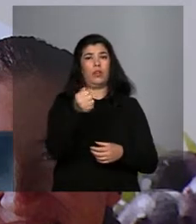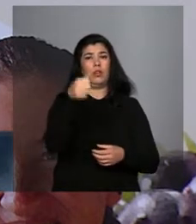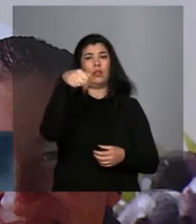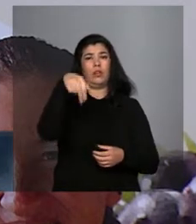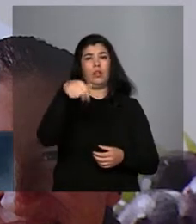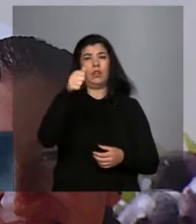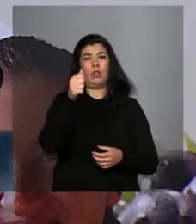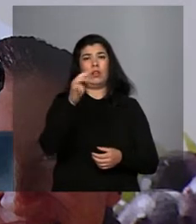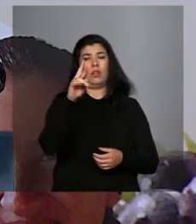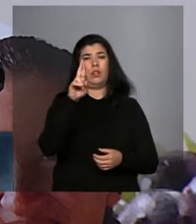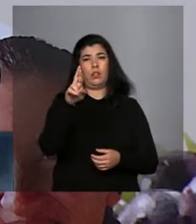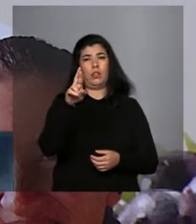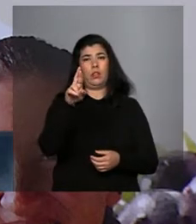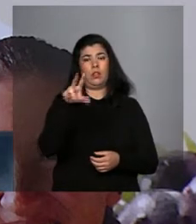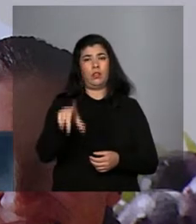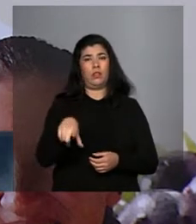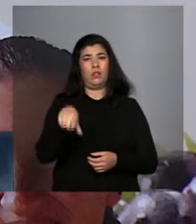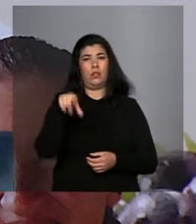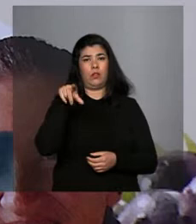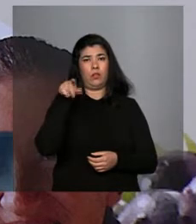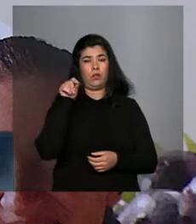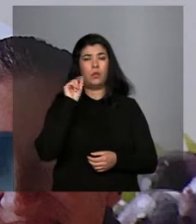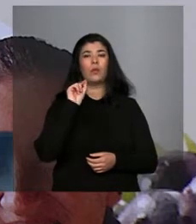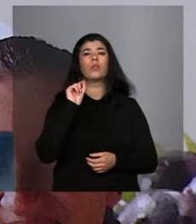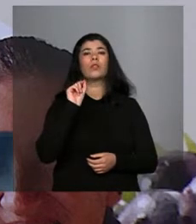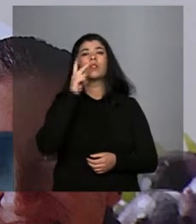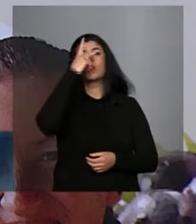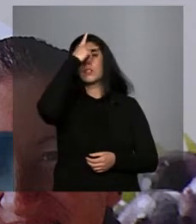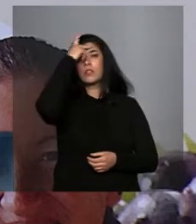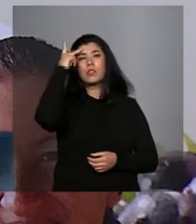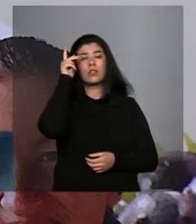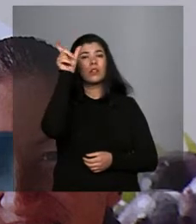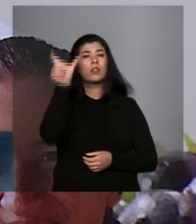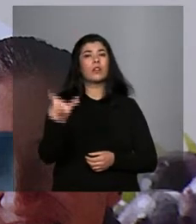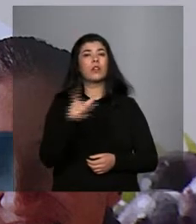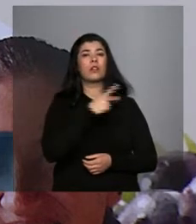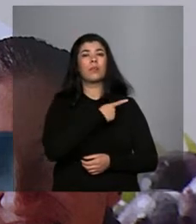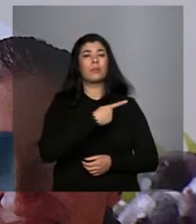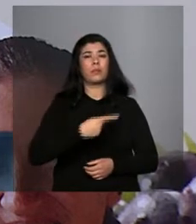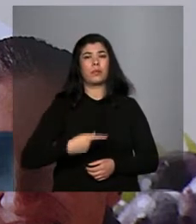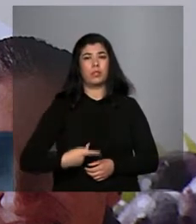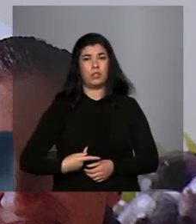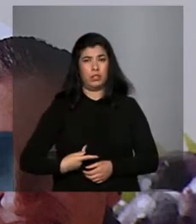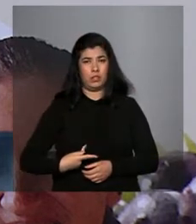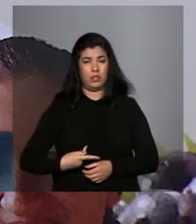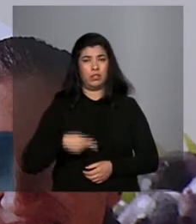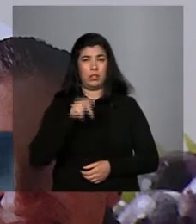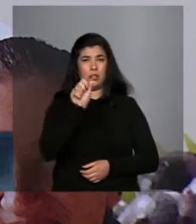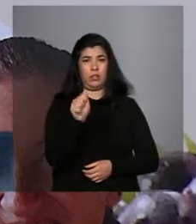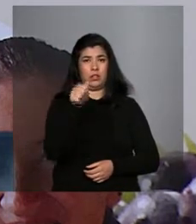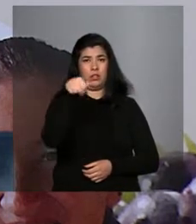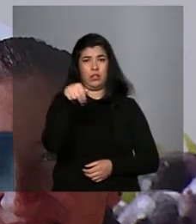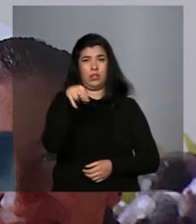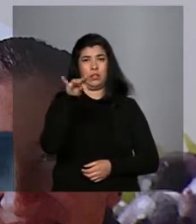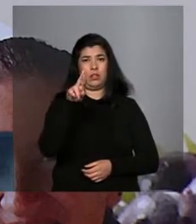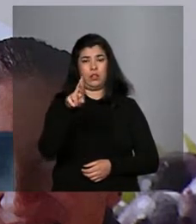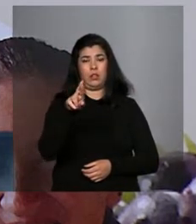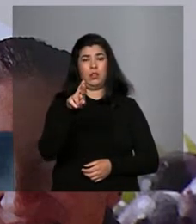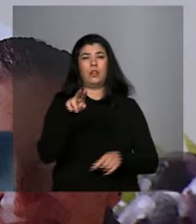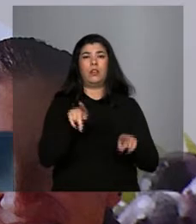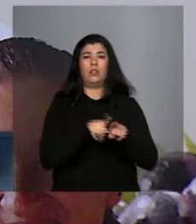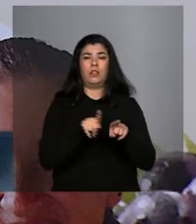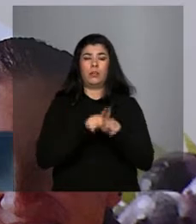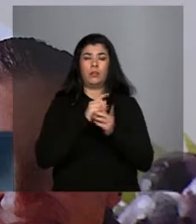Eu vou hoje indicar o presidente da Anater e, a partir daí, nós